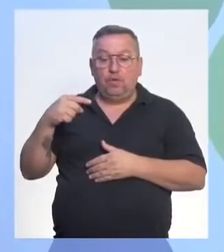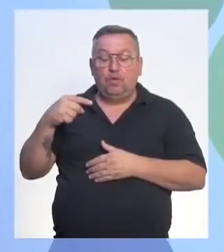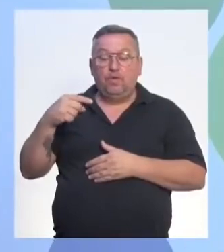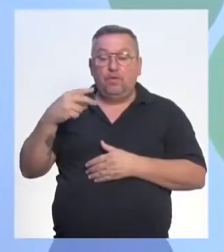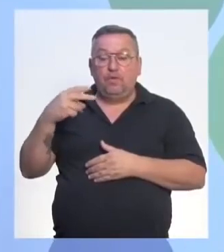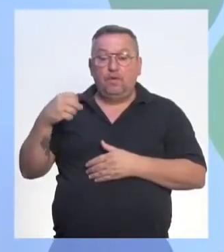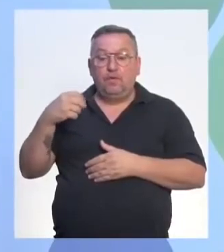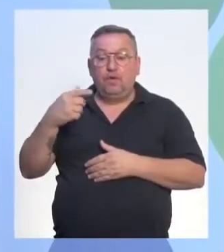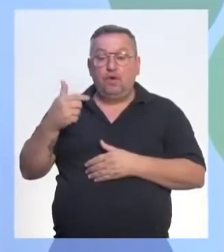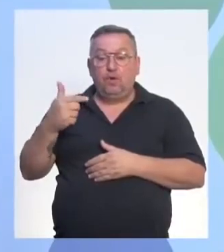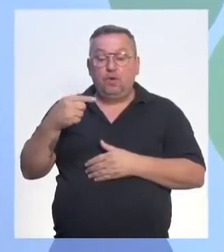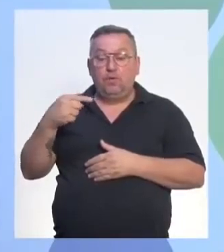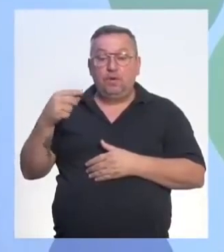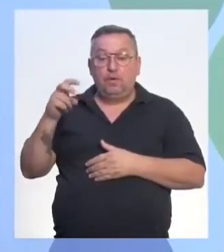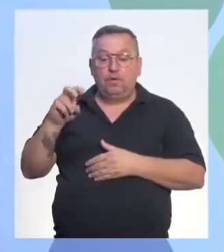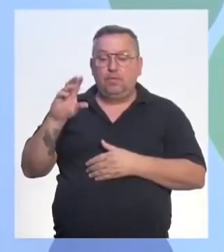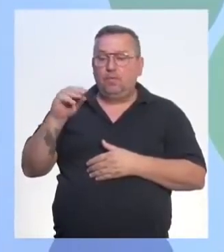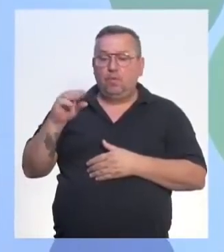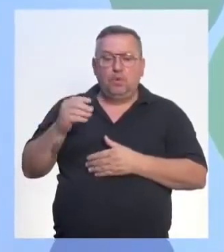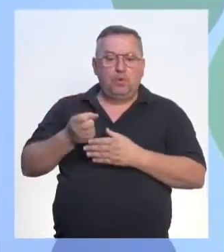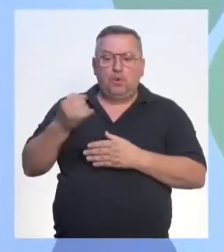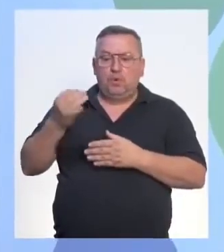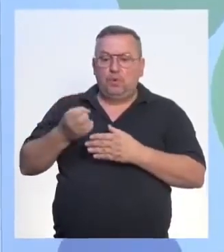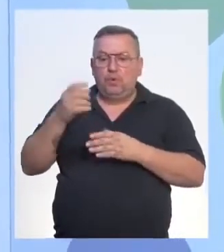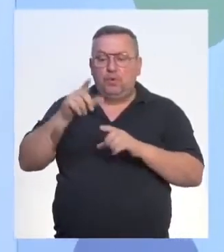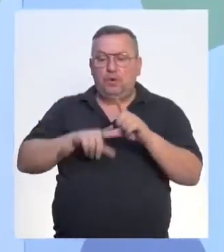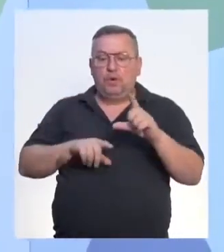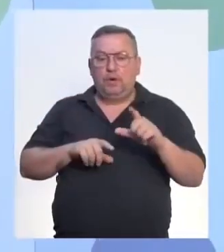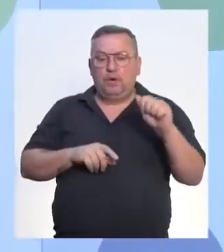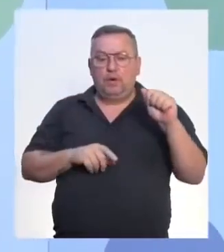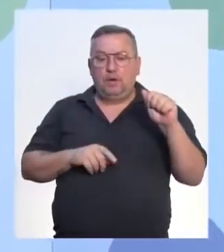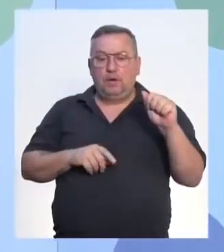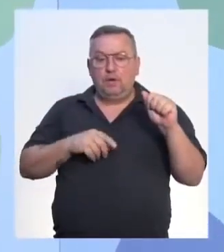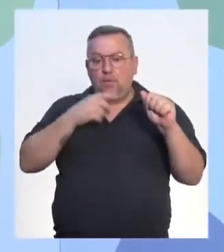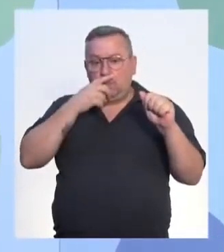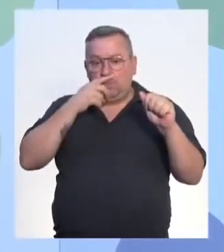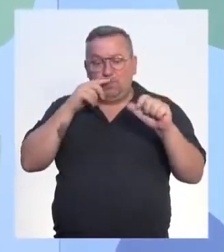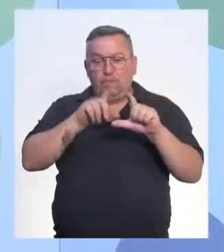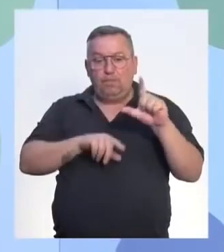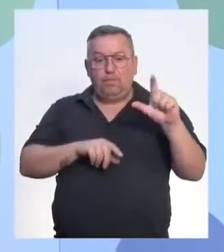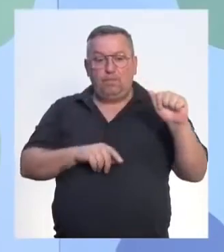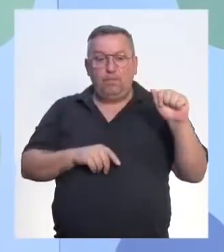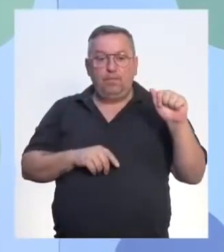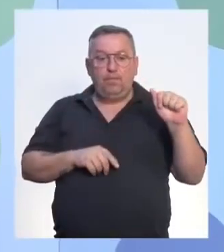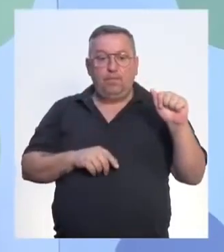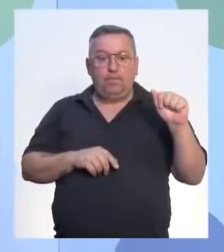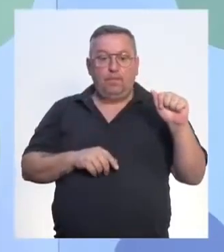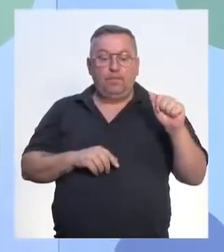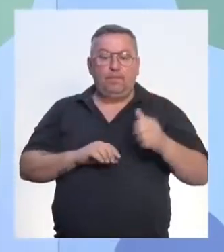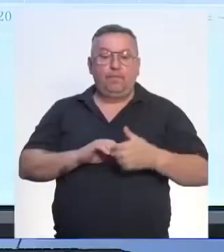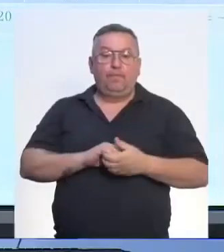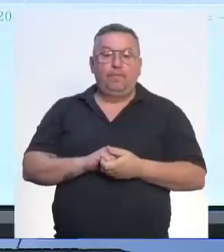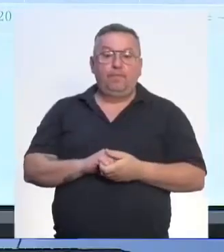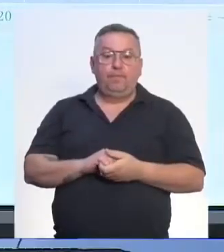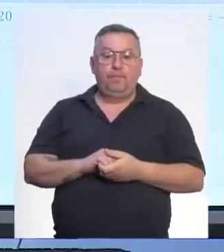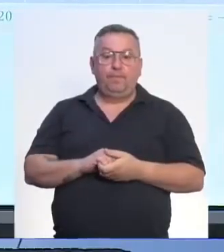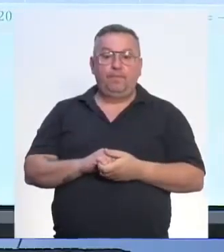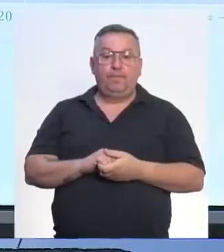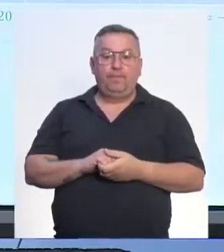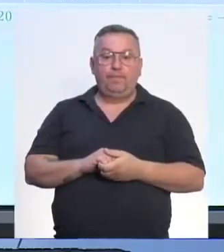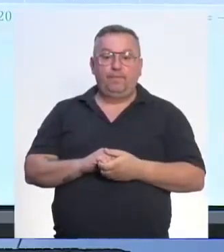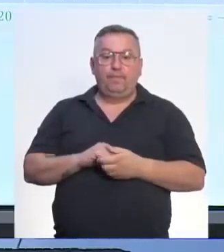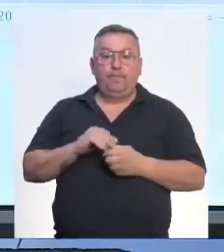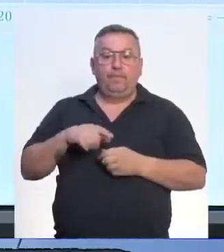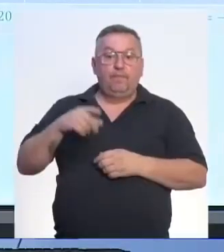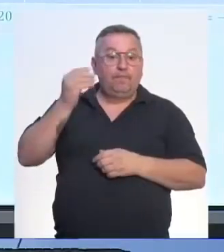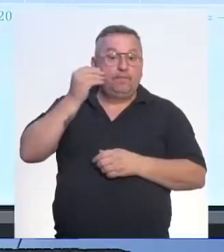menos 5. E muitos colocando aqui na letra A resposta menos 12. Vamos lá? Boa. Então vamos